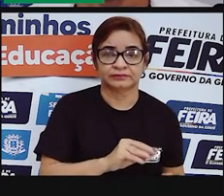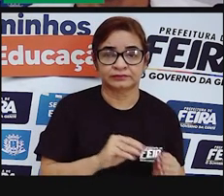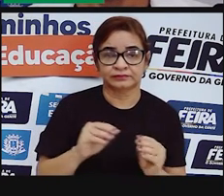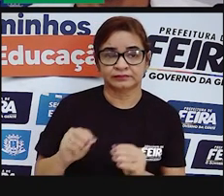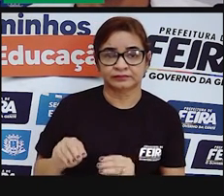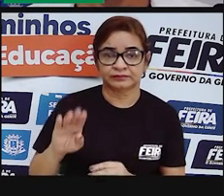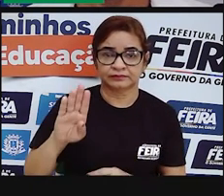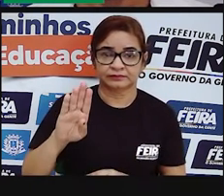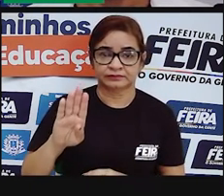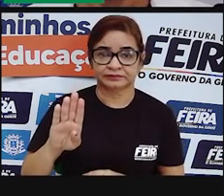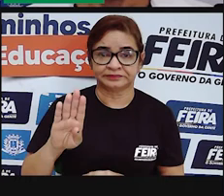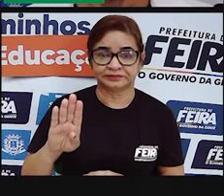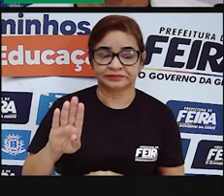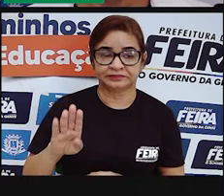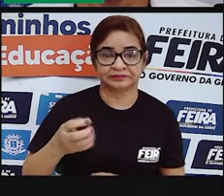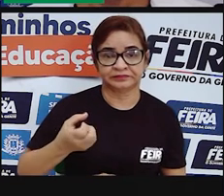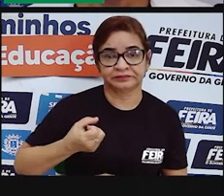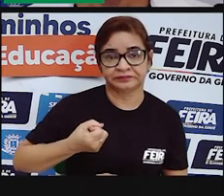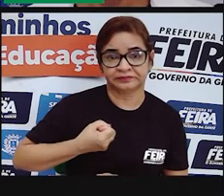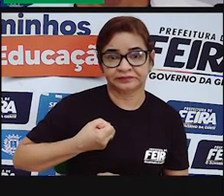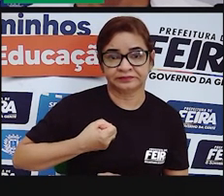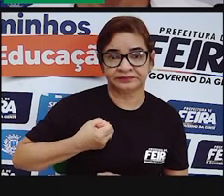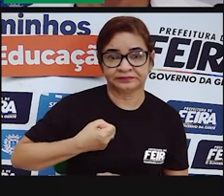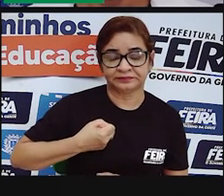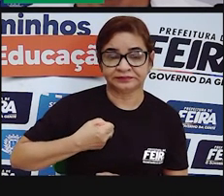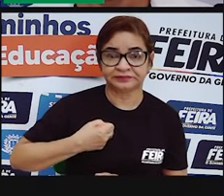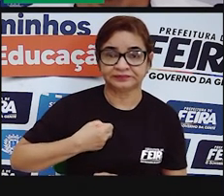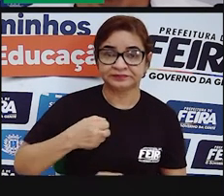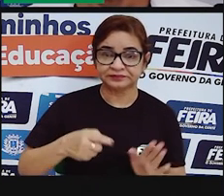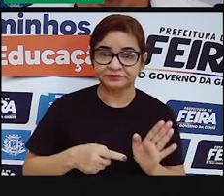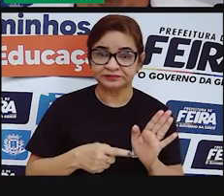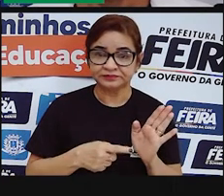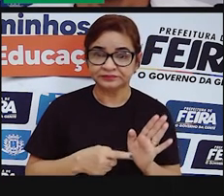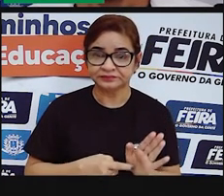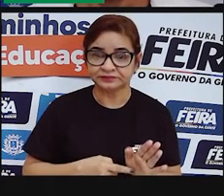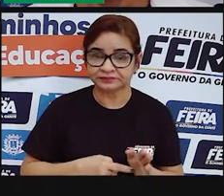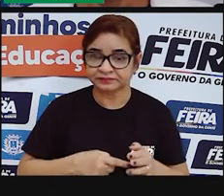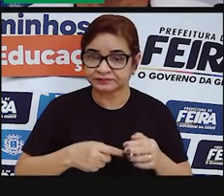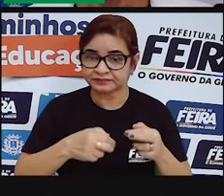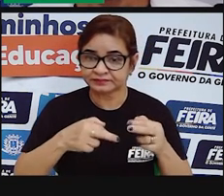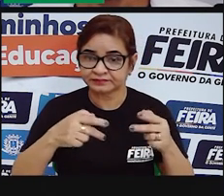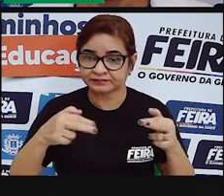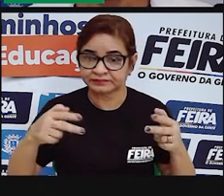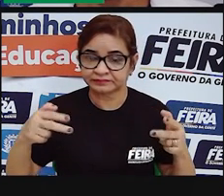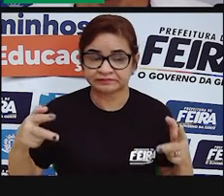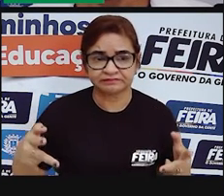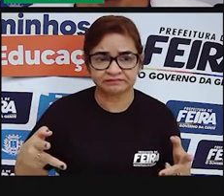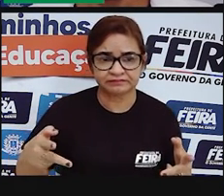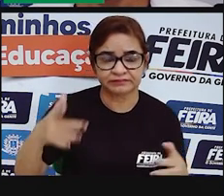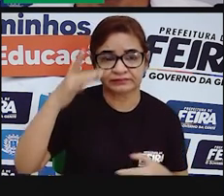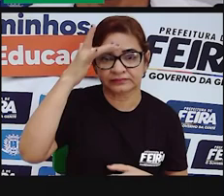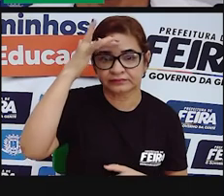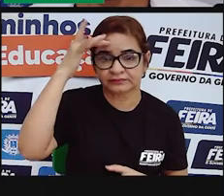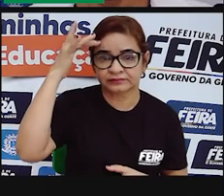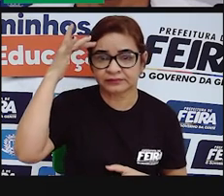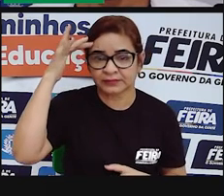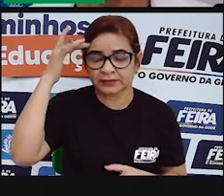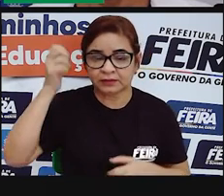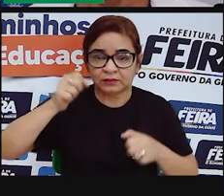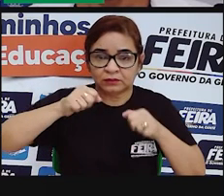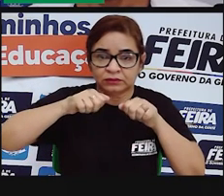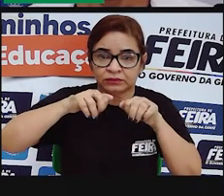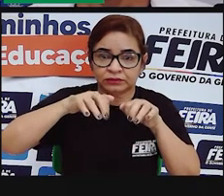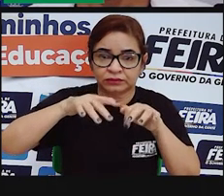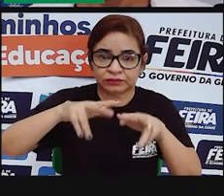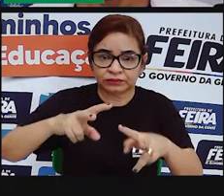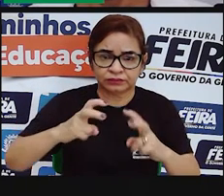Janeiro. Seguindo, a silepse de número. A multidão gritava